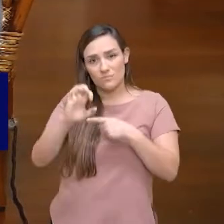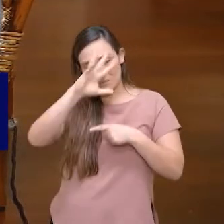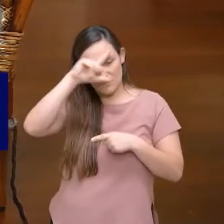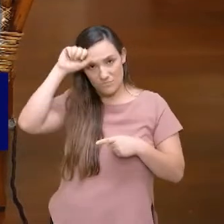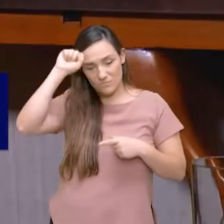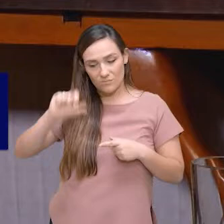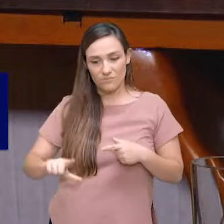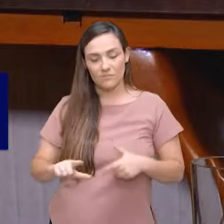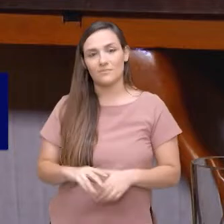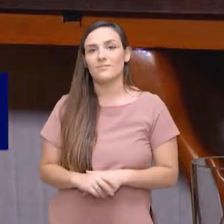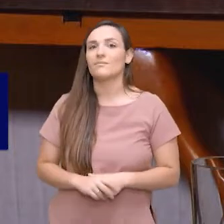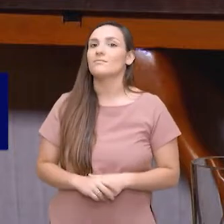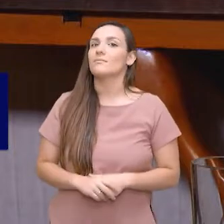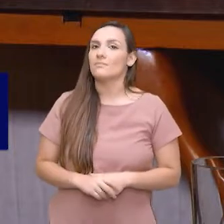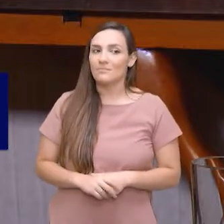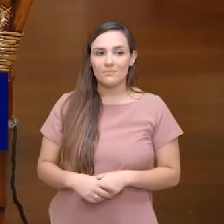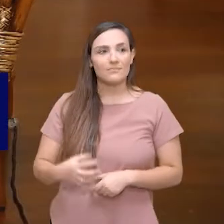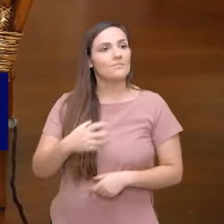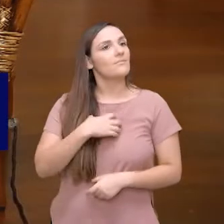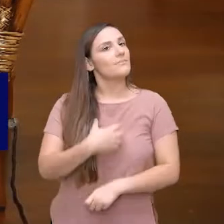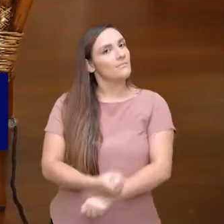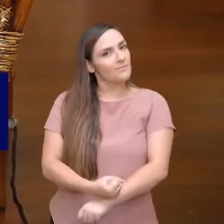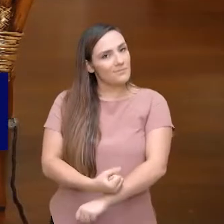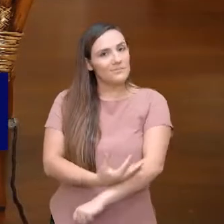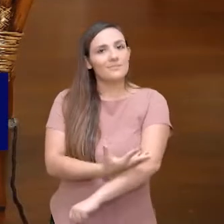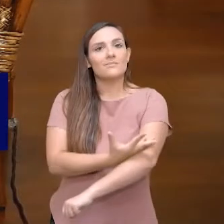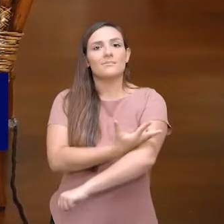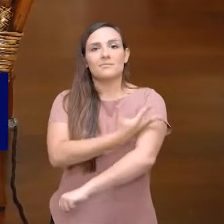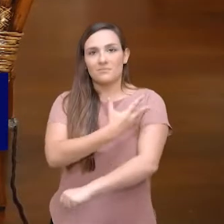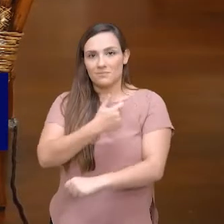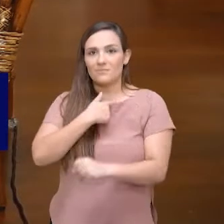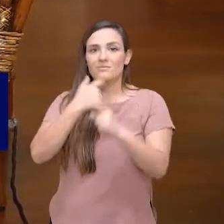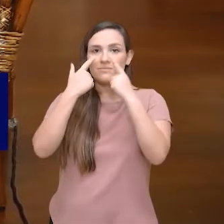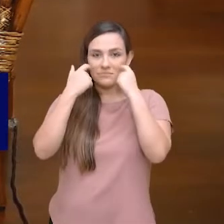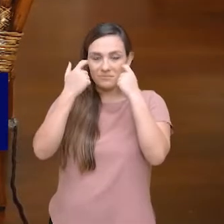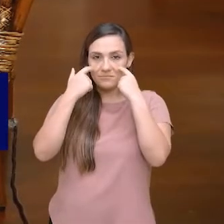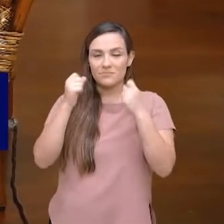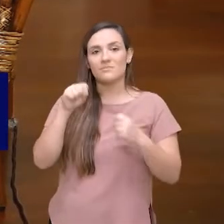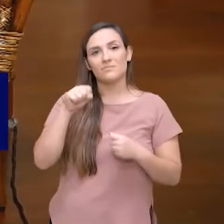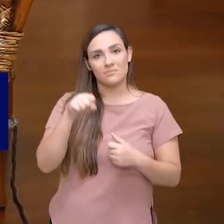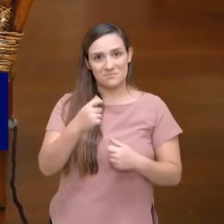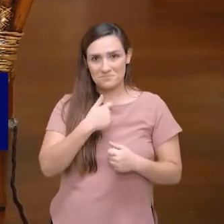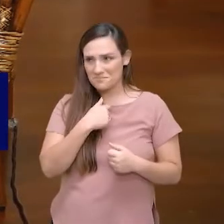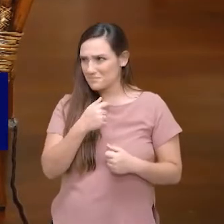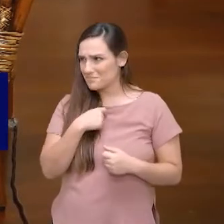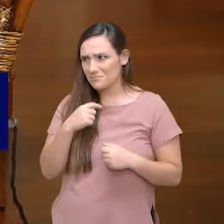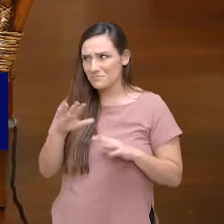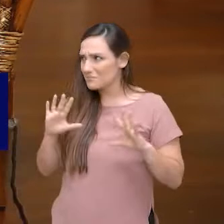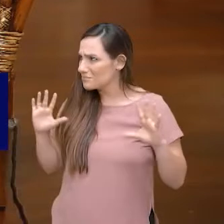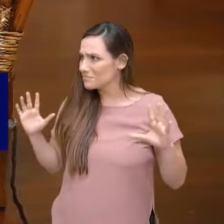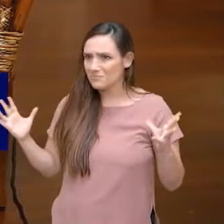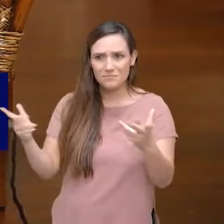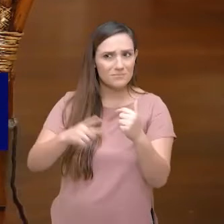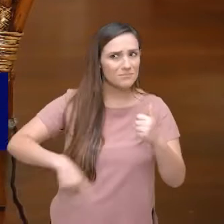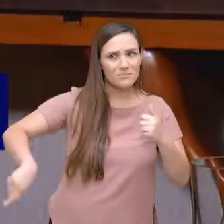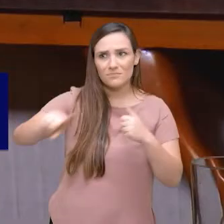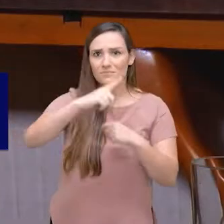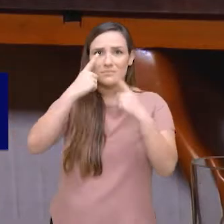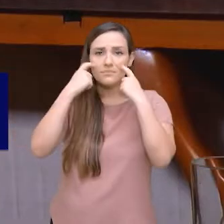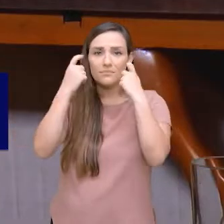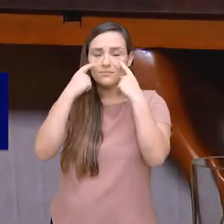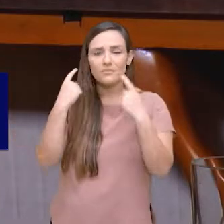o Mato Grosso do Sul? Foi uma emoção enorme. O senhor foi a lágrimas, doutor Rubem? Chorei. Chorou? Não somente eu, mas outros choraram